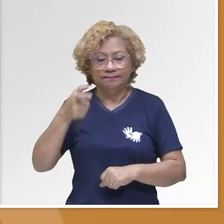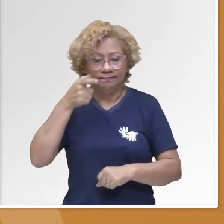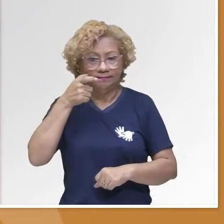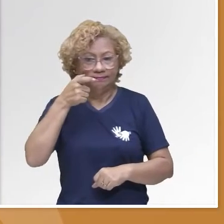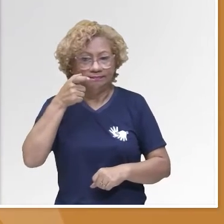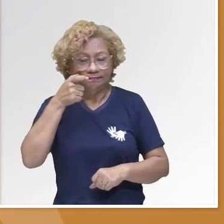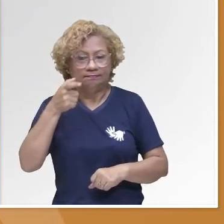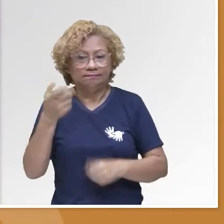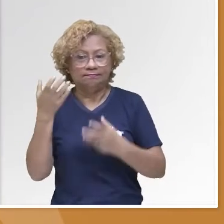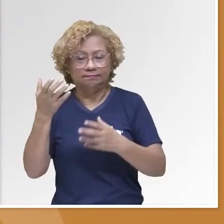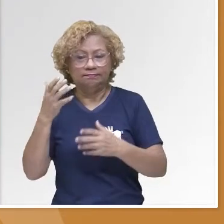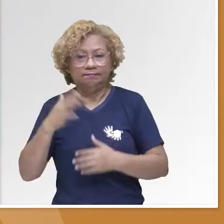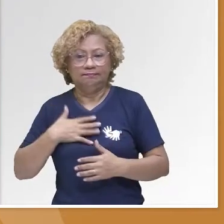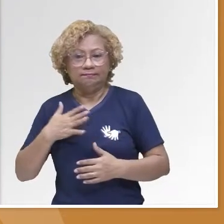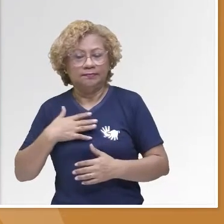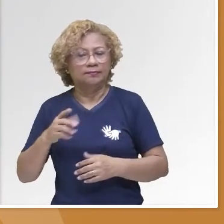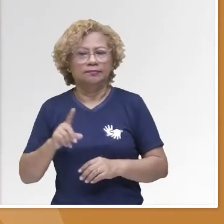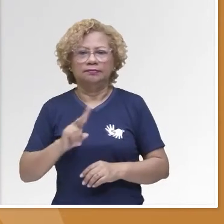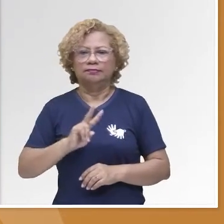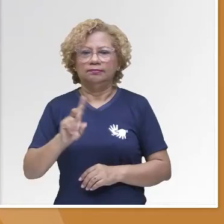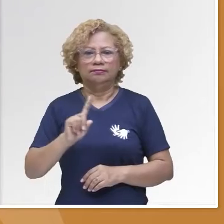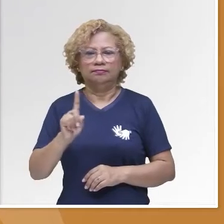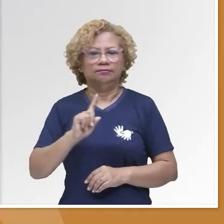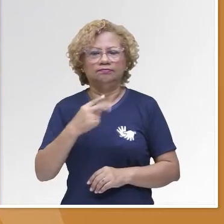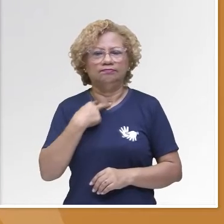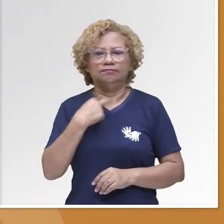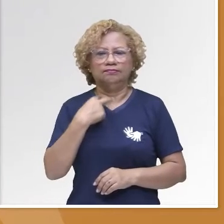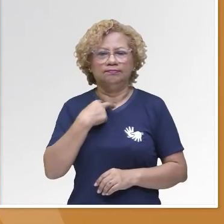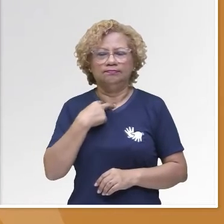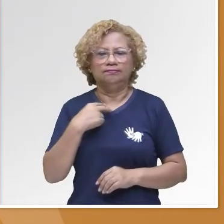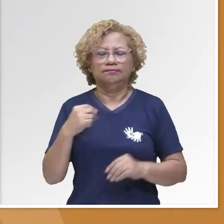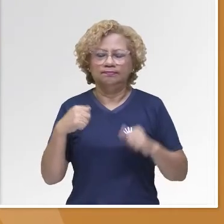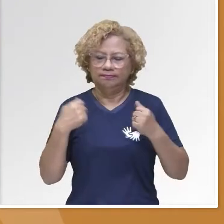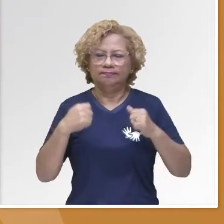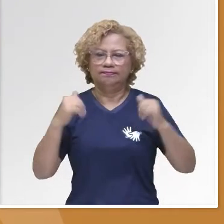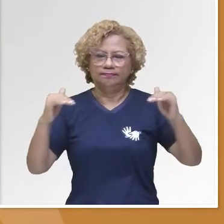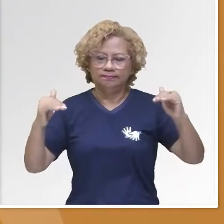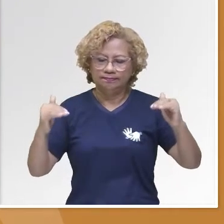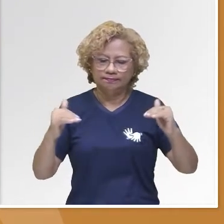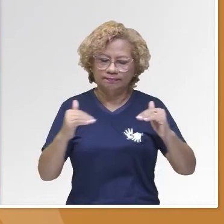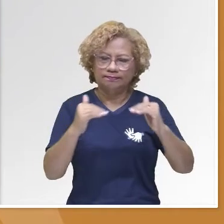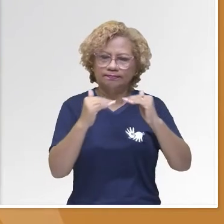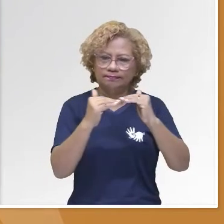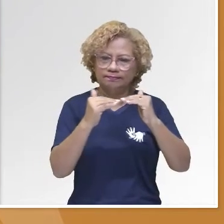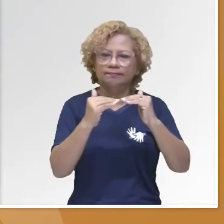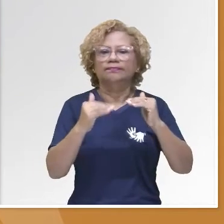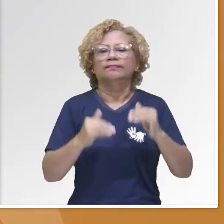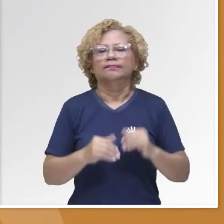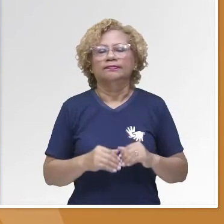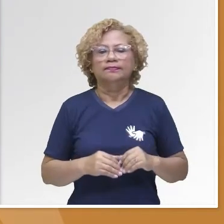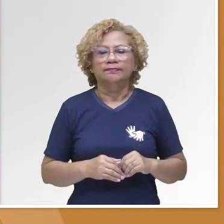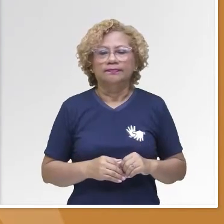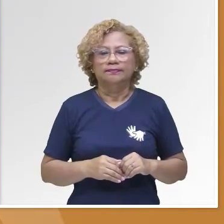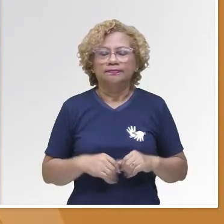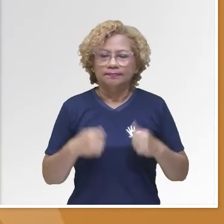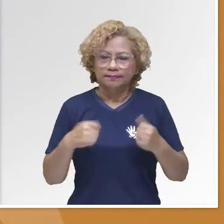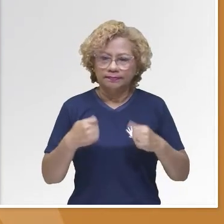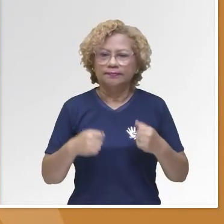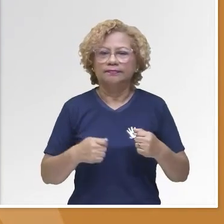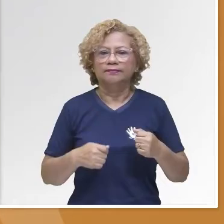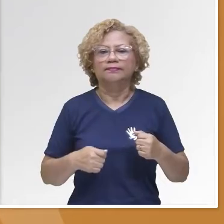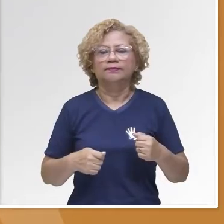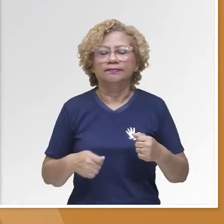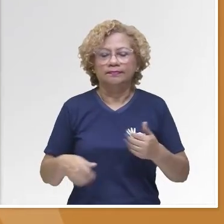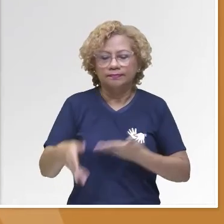desenvolvimento econômico. E a partir disso, né, a gente verificando que os países começam a se juntar para entrar ali